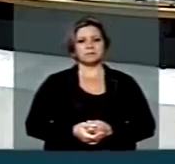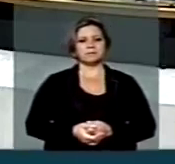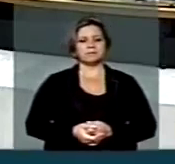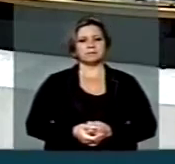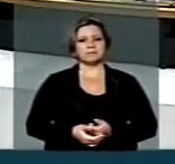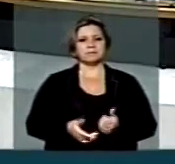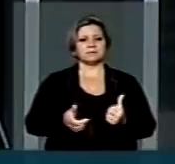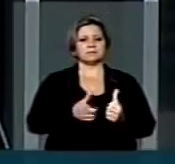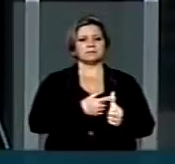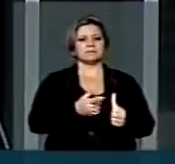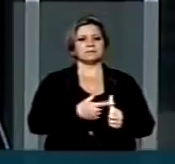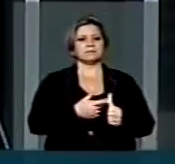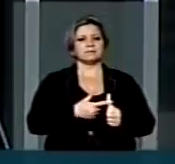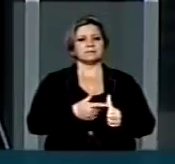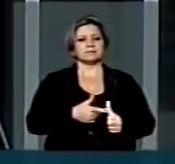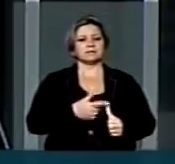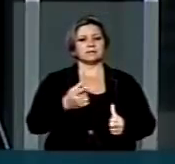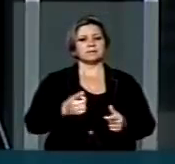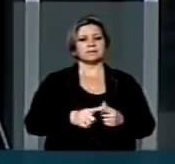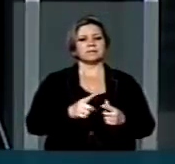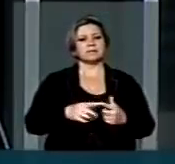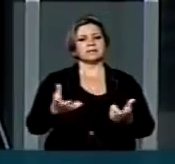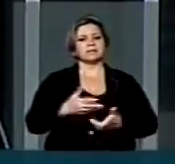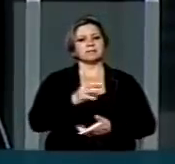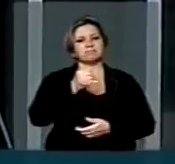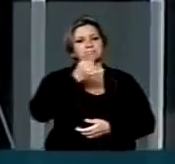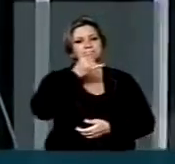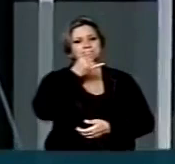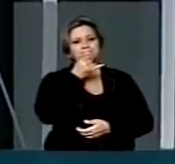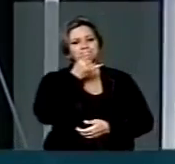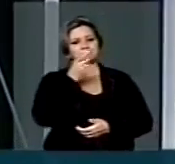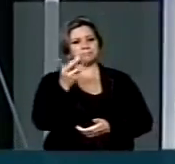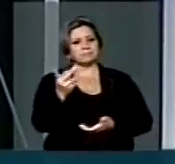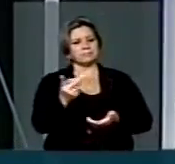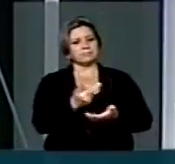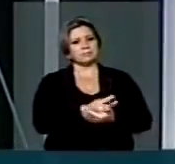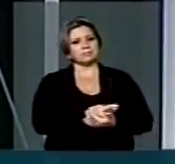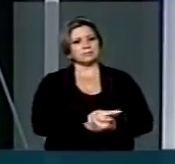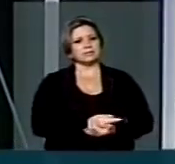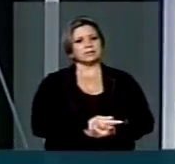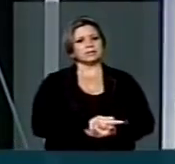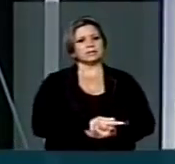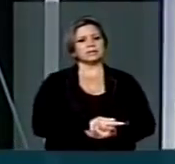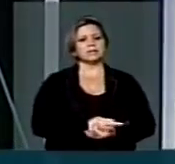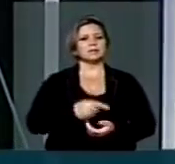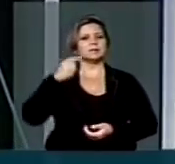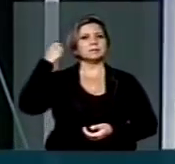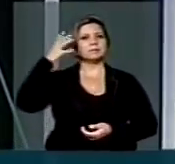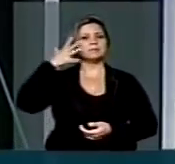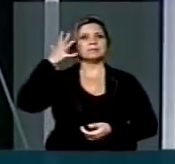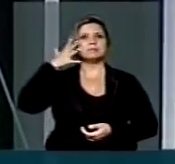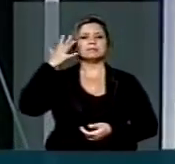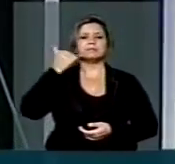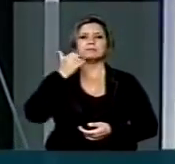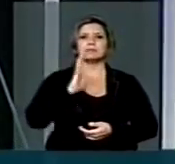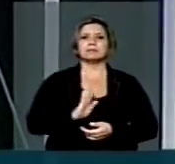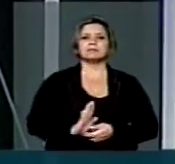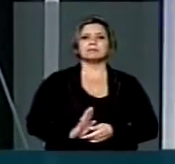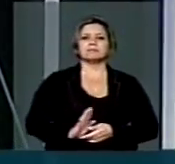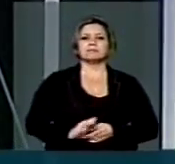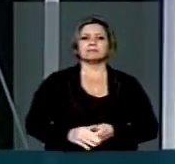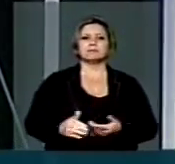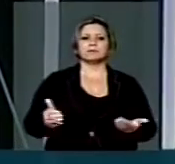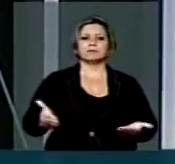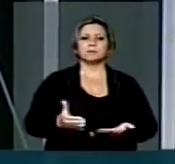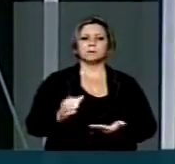primeiro lugar, gostaria de lamentar o que está acontecendo no Parlamento Brasileiro. Hoje,